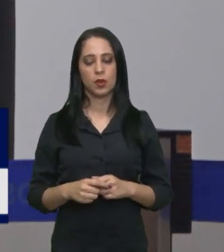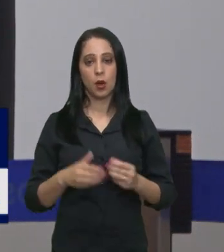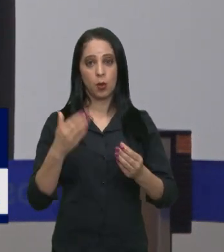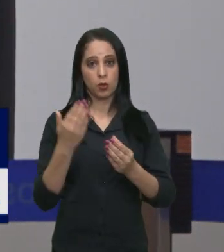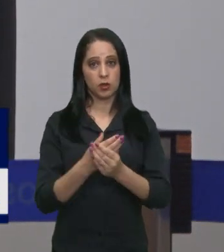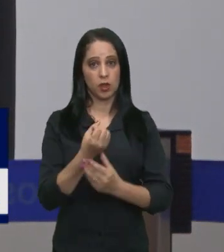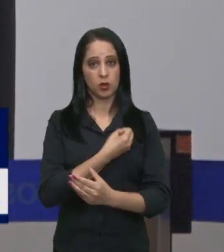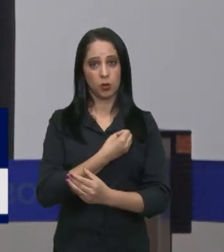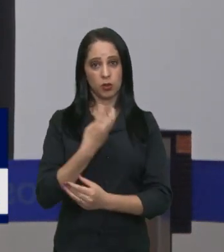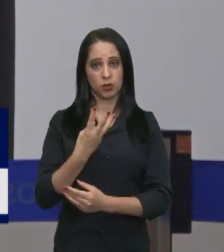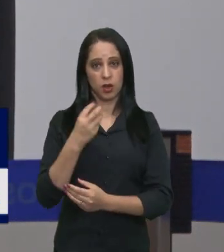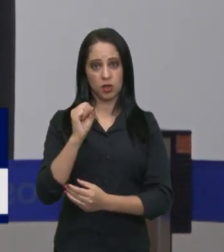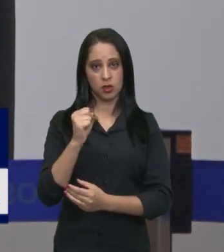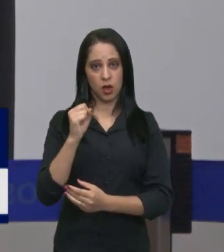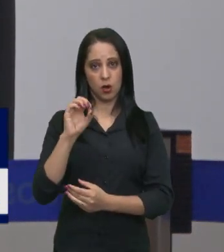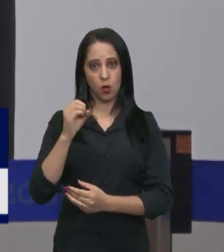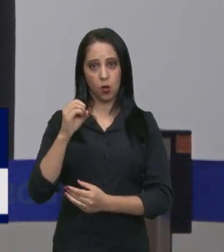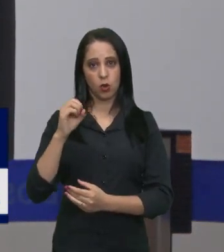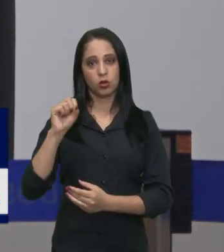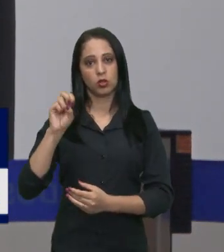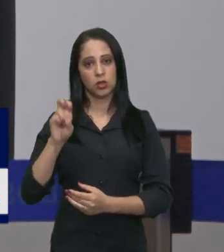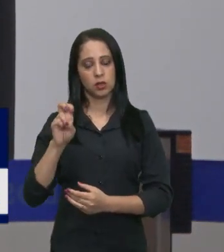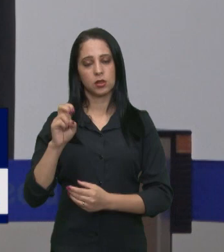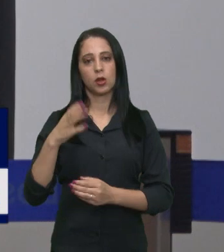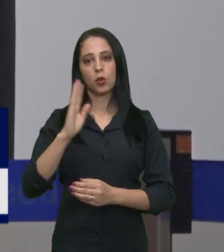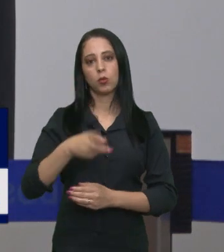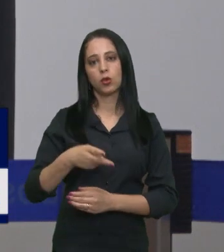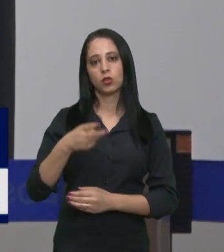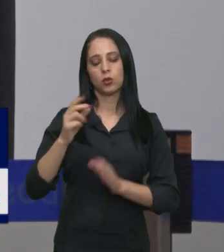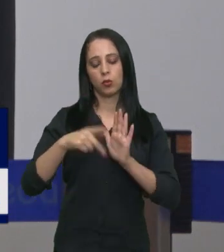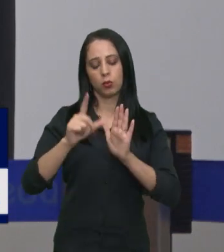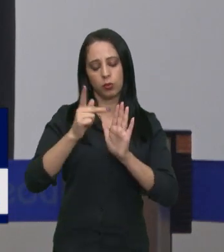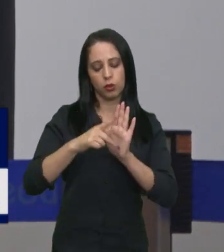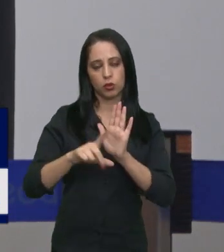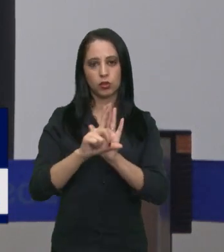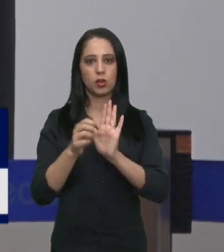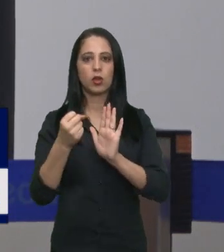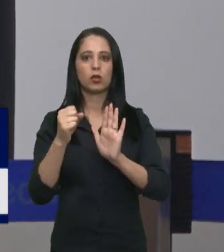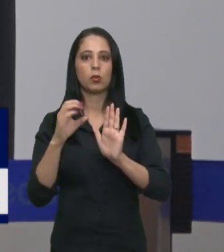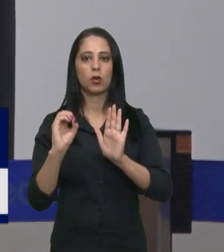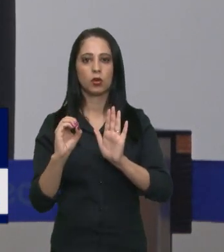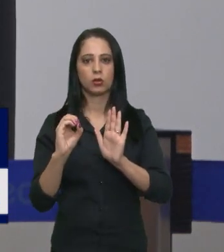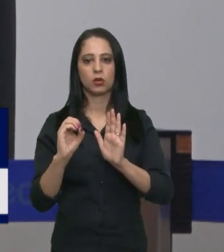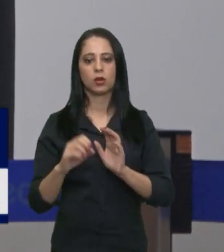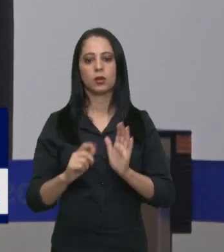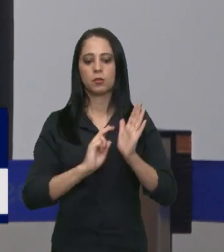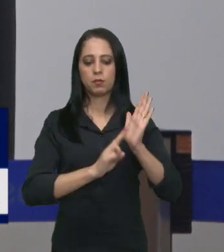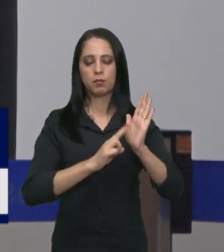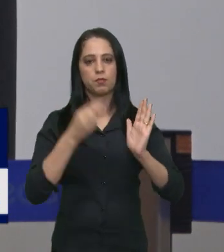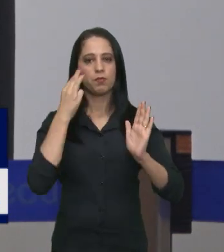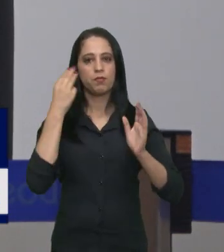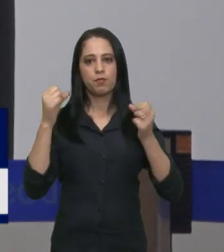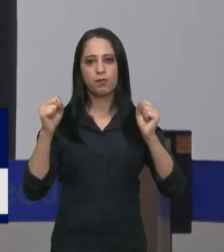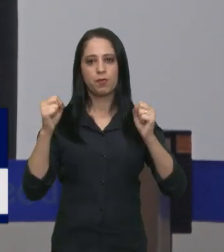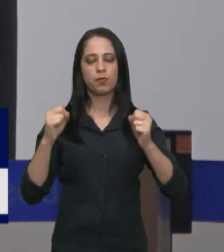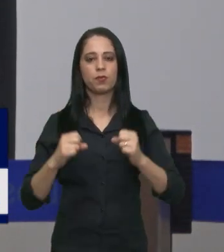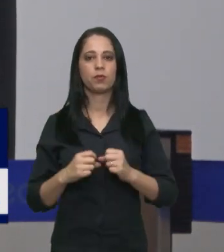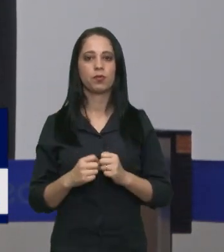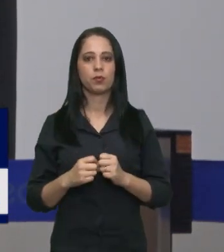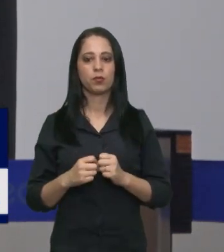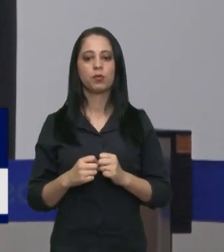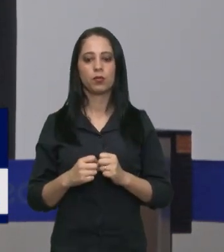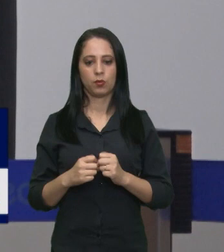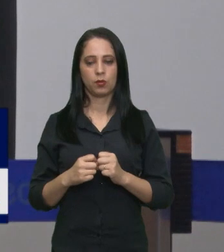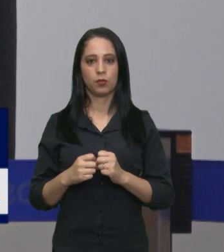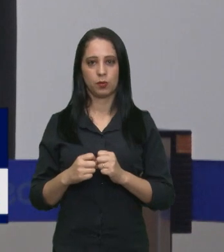Processo no 3085/2022, projeto de lei número 80/2022, de autoria do vereador Marcão da Academia, institui